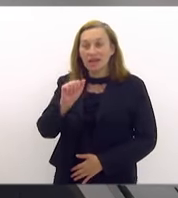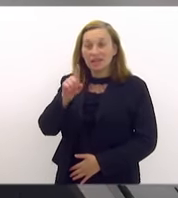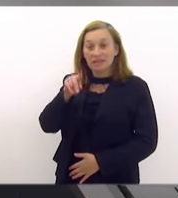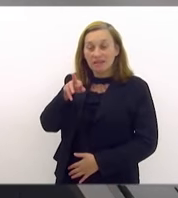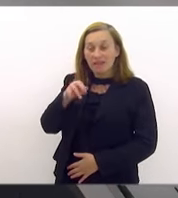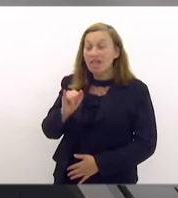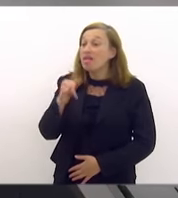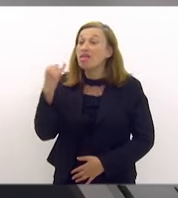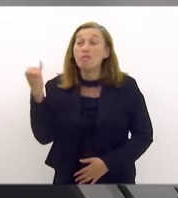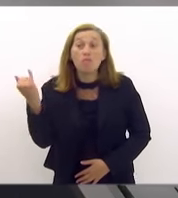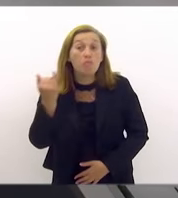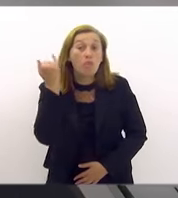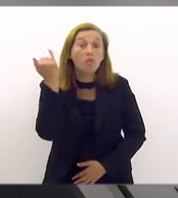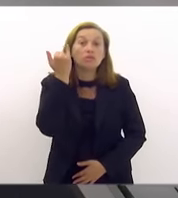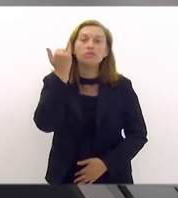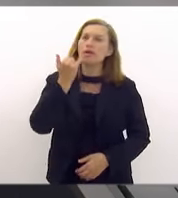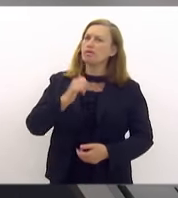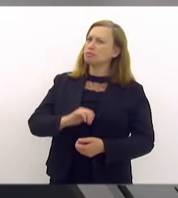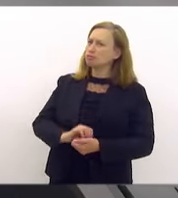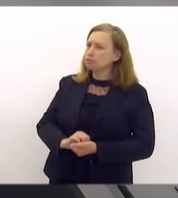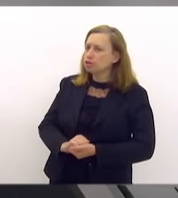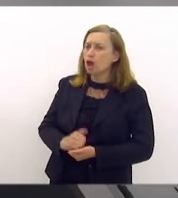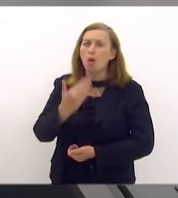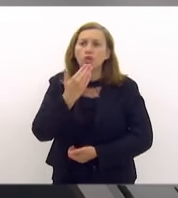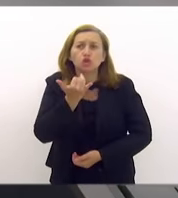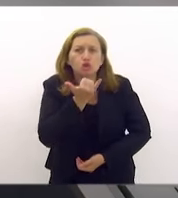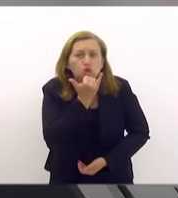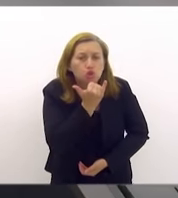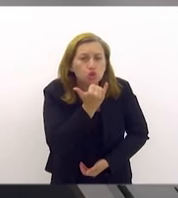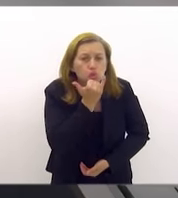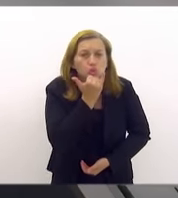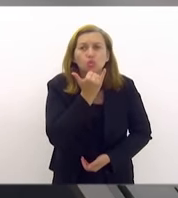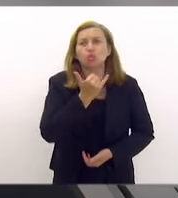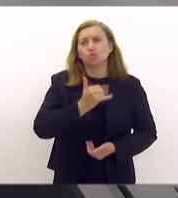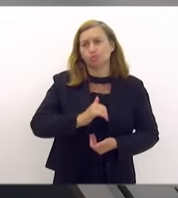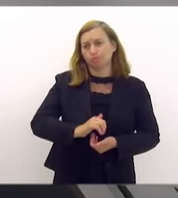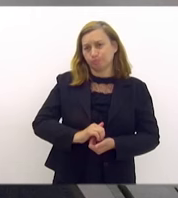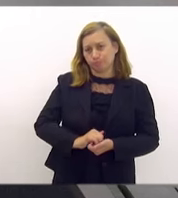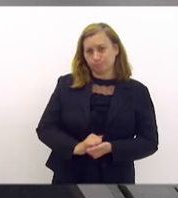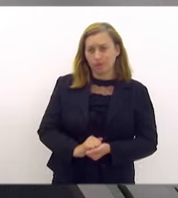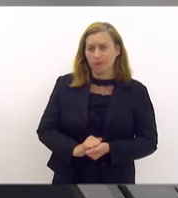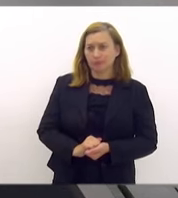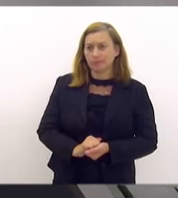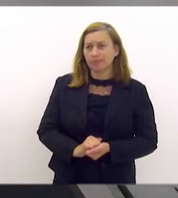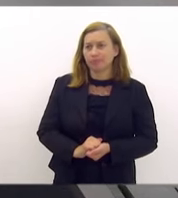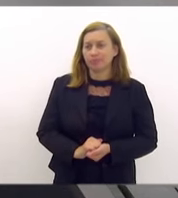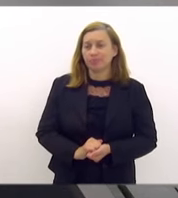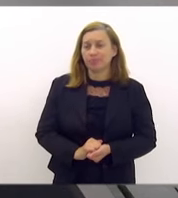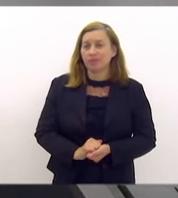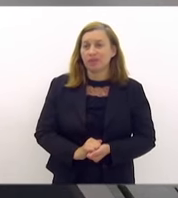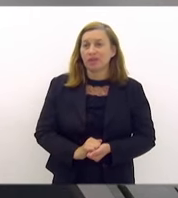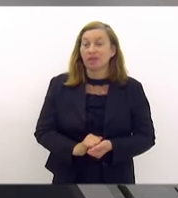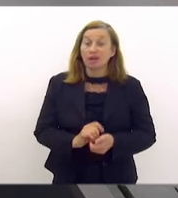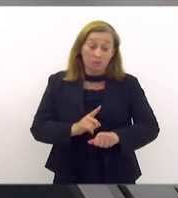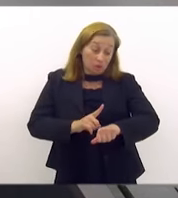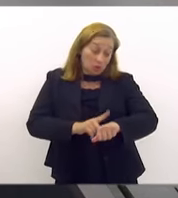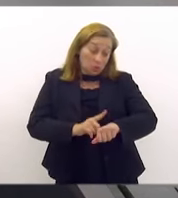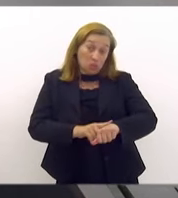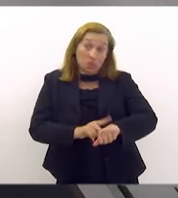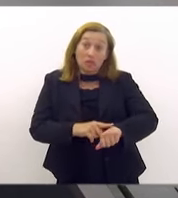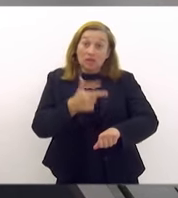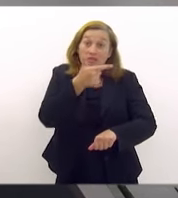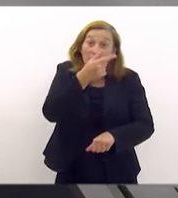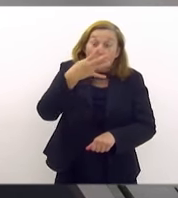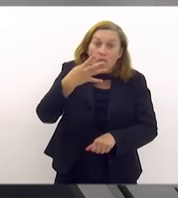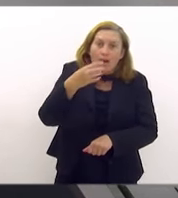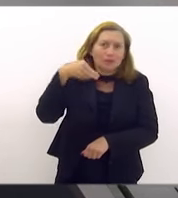importante e pedir desculpa pela indelicadeza com eh a manutenção do horário é isso 24